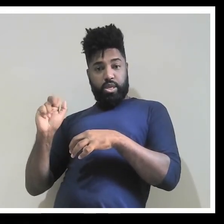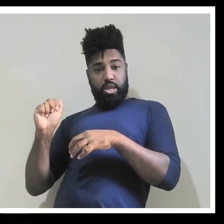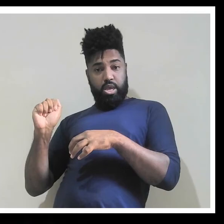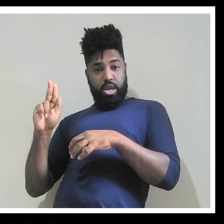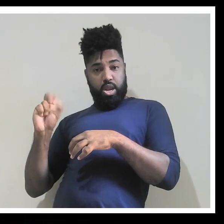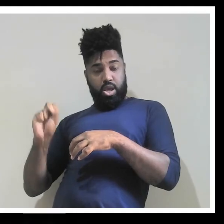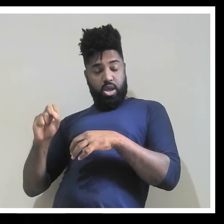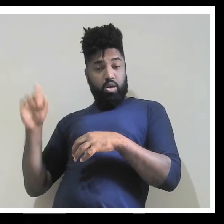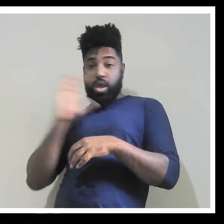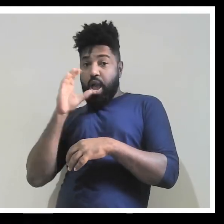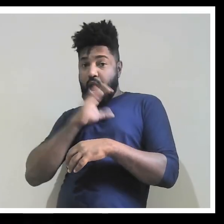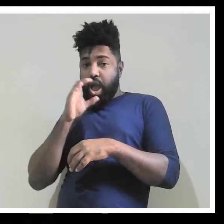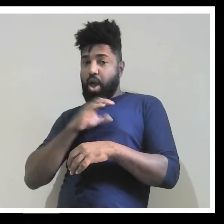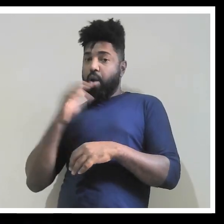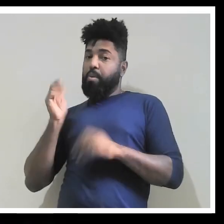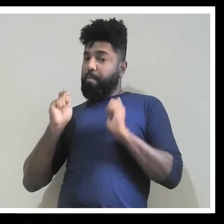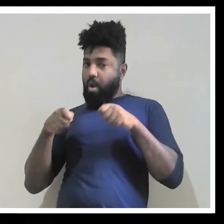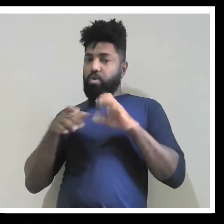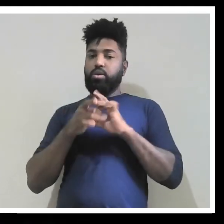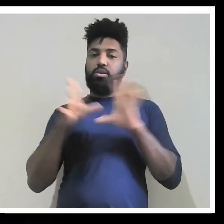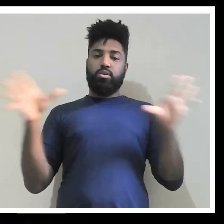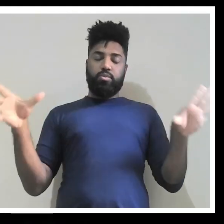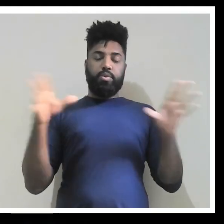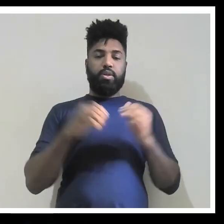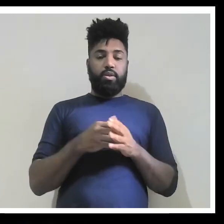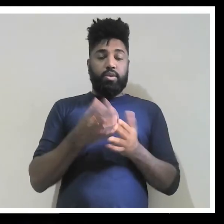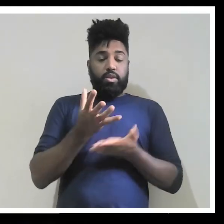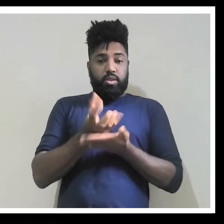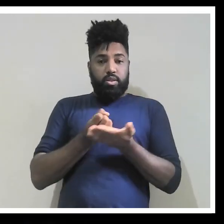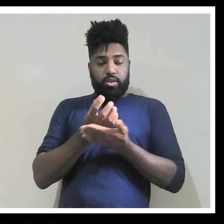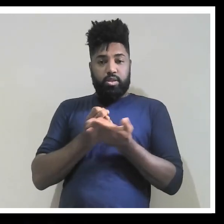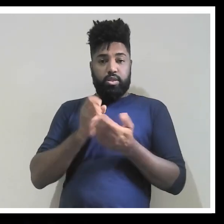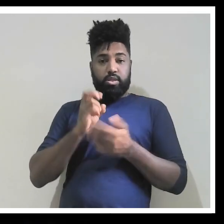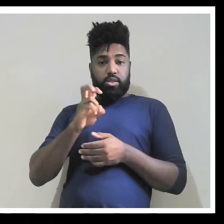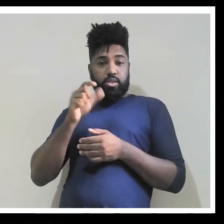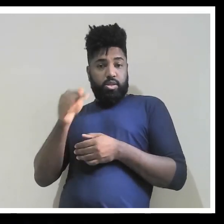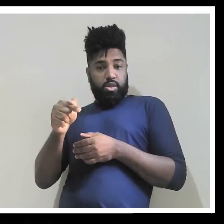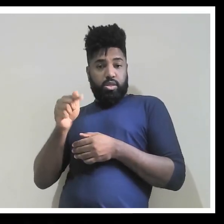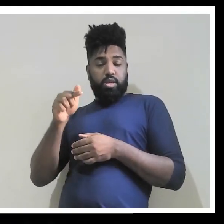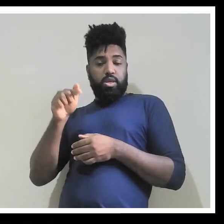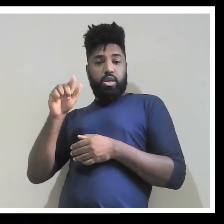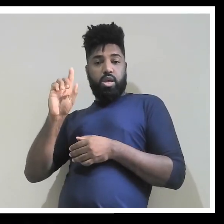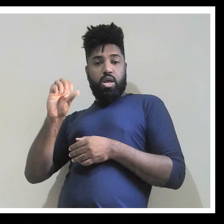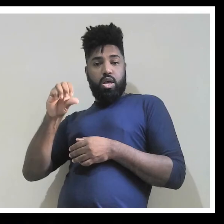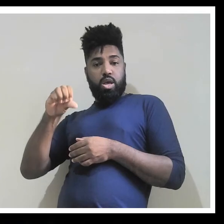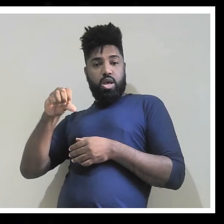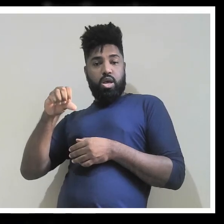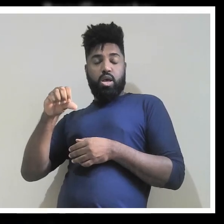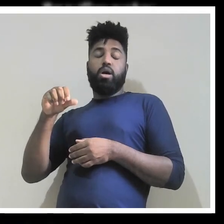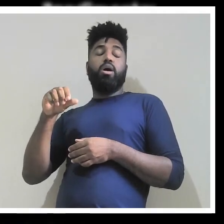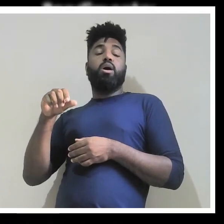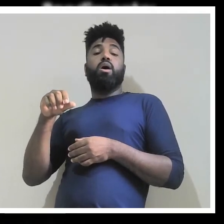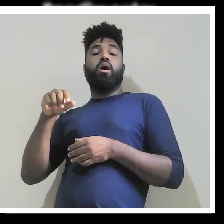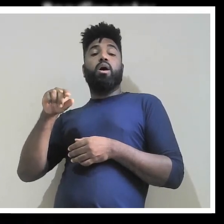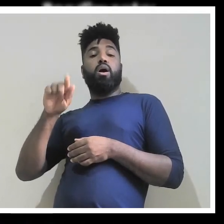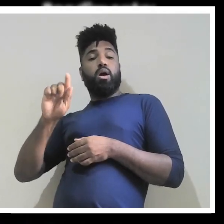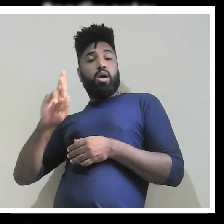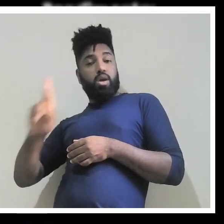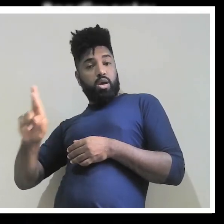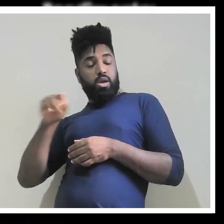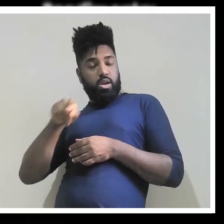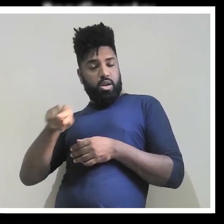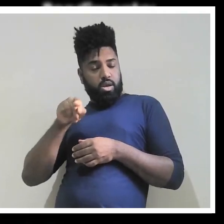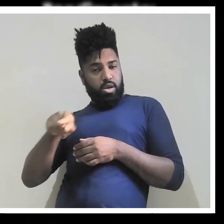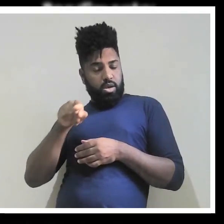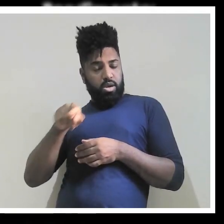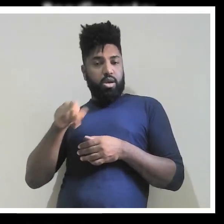obtivemos cerca de 97 gramas de cloreto de amônio, o rendimento então foi cerca de aproximadamente uns 72%. Boa parte